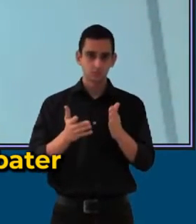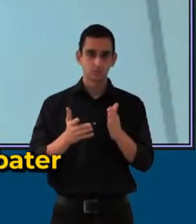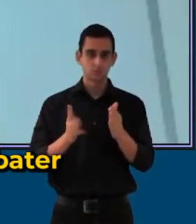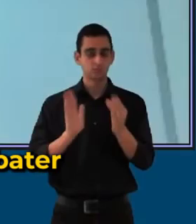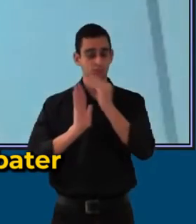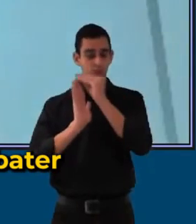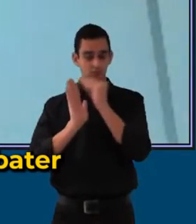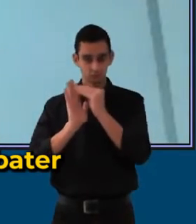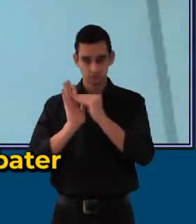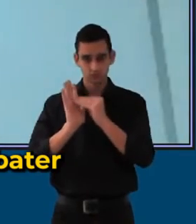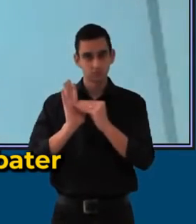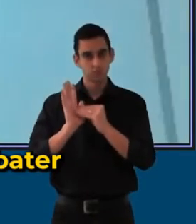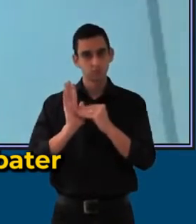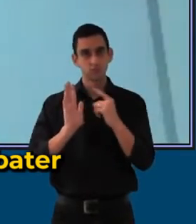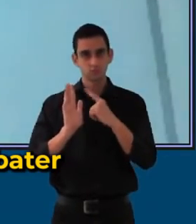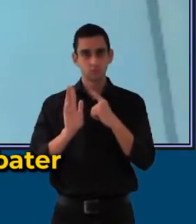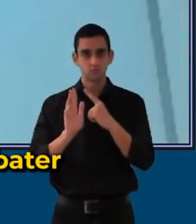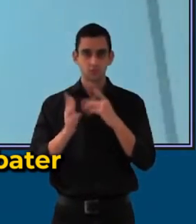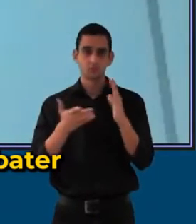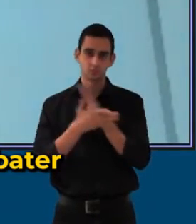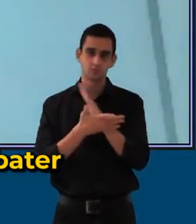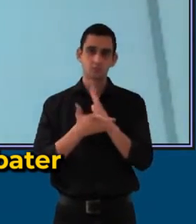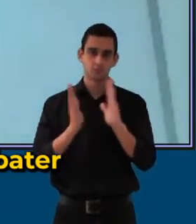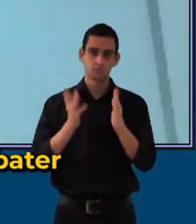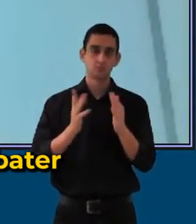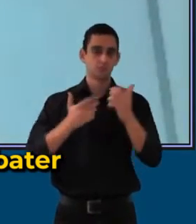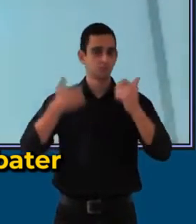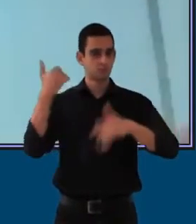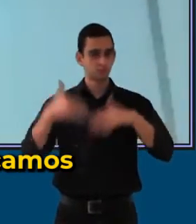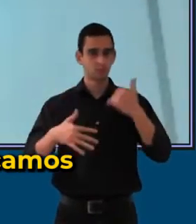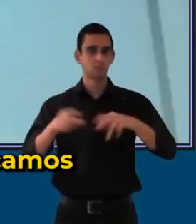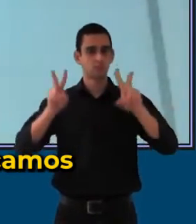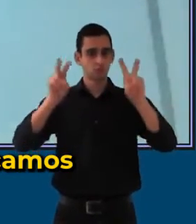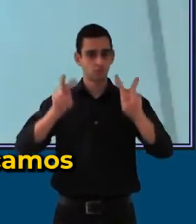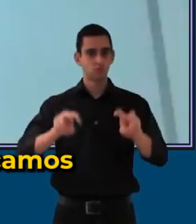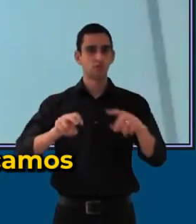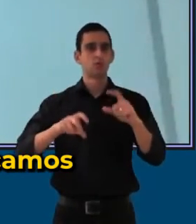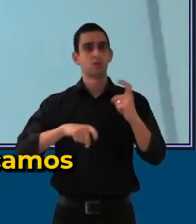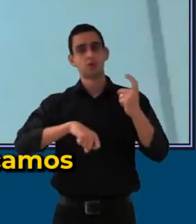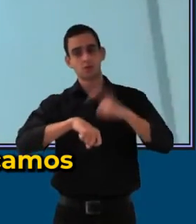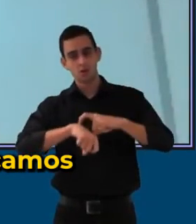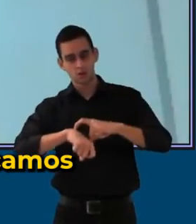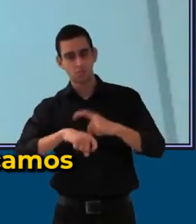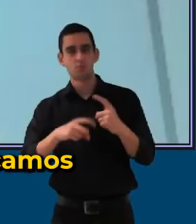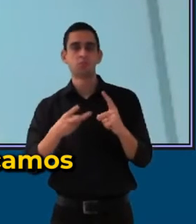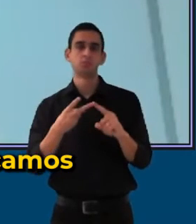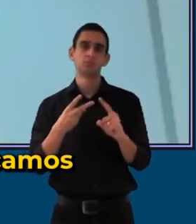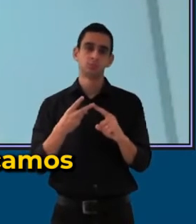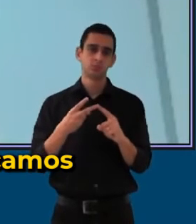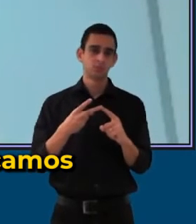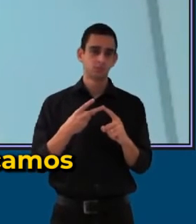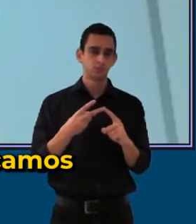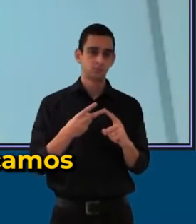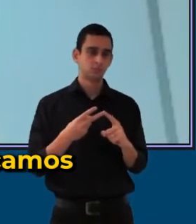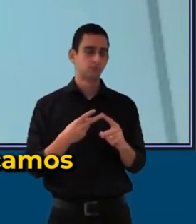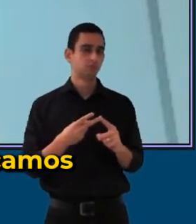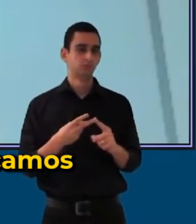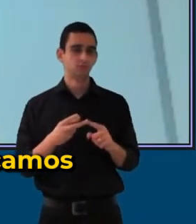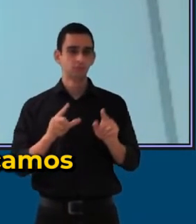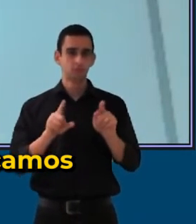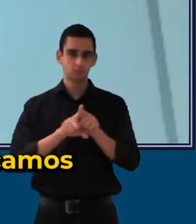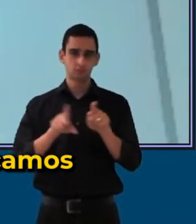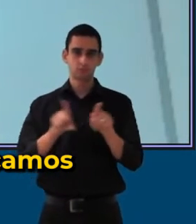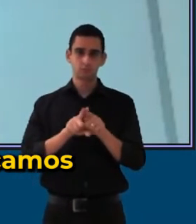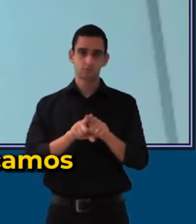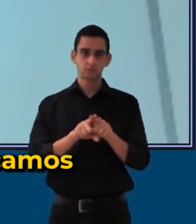polígonos, da qual os senhores já debateram aqui em relação a prazo, e nesse documento eu já faço, né, a ressalva